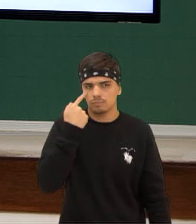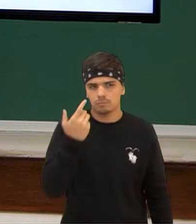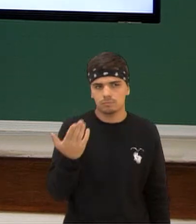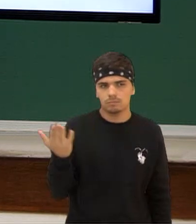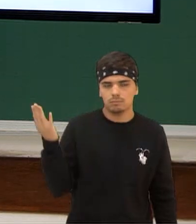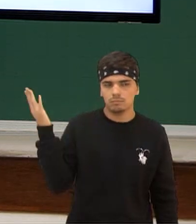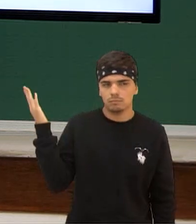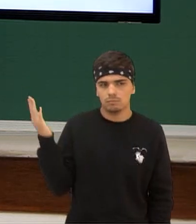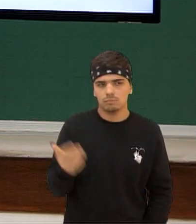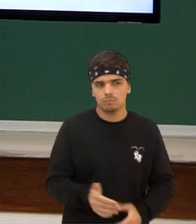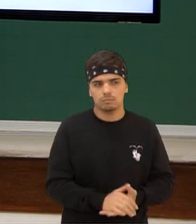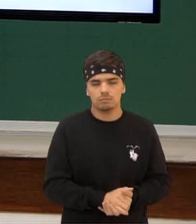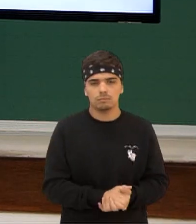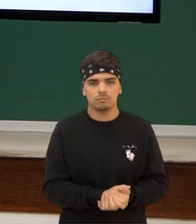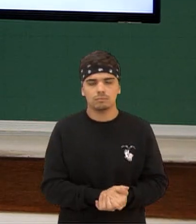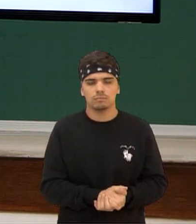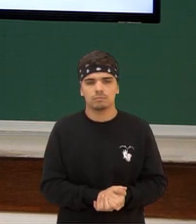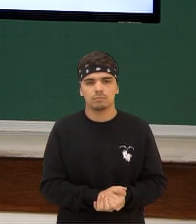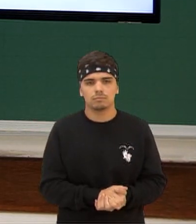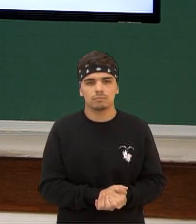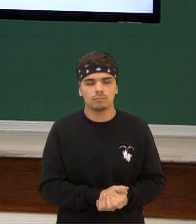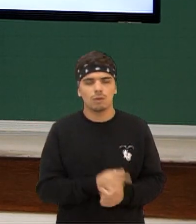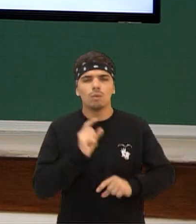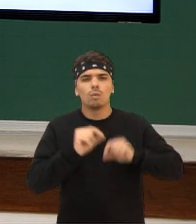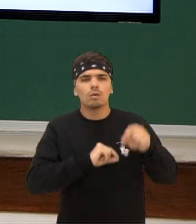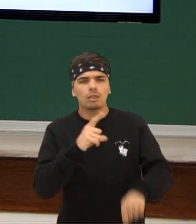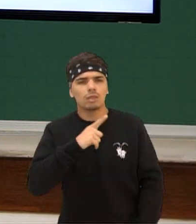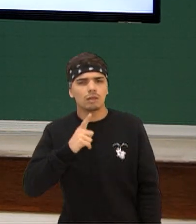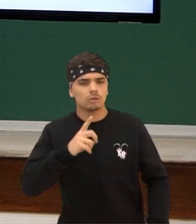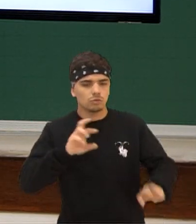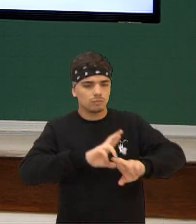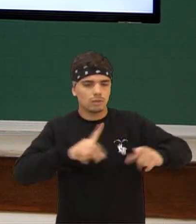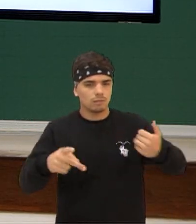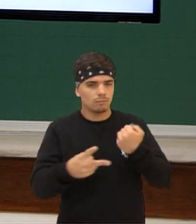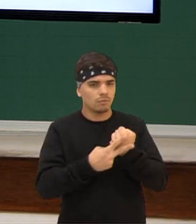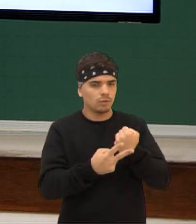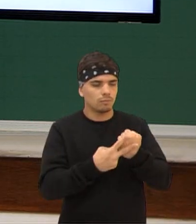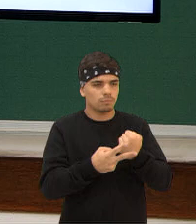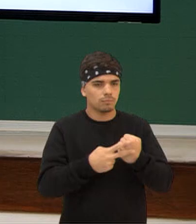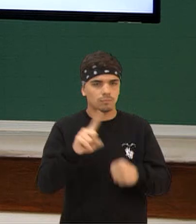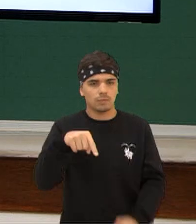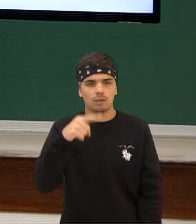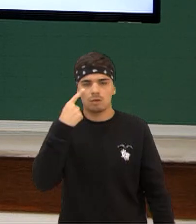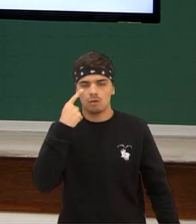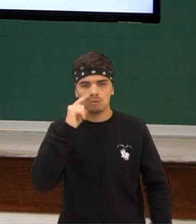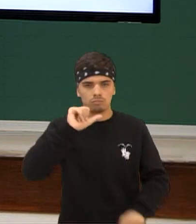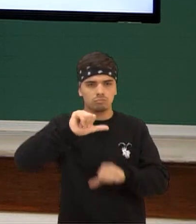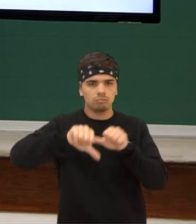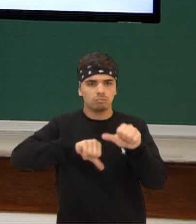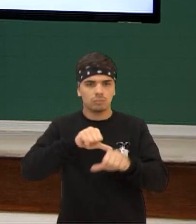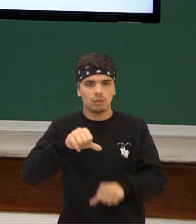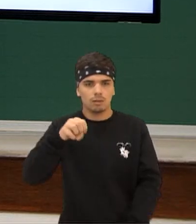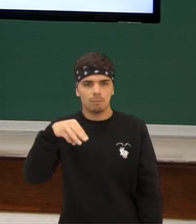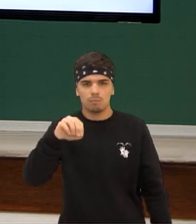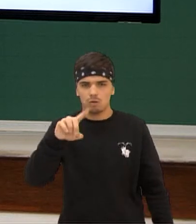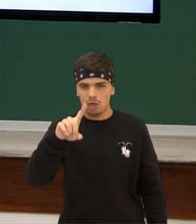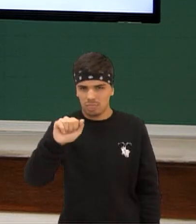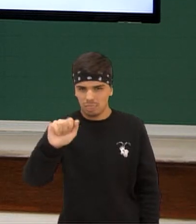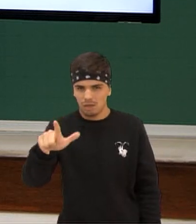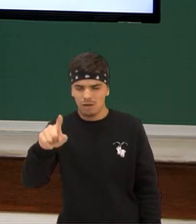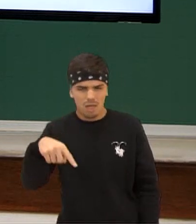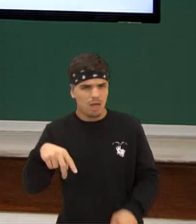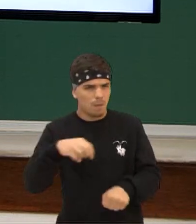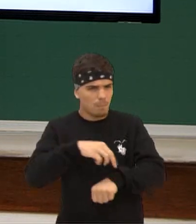can play the guitar que tem de diferente o verbo que ele o verbo modal aberto da moda então